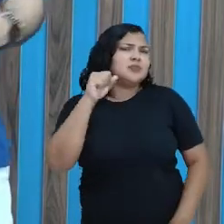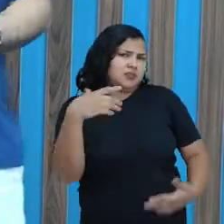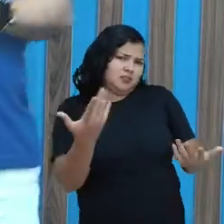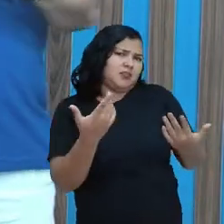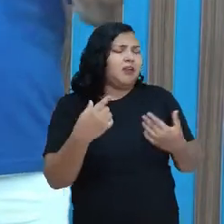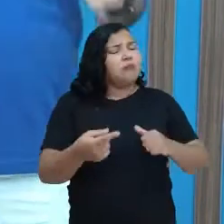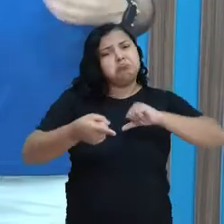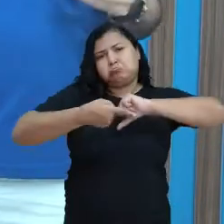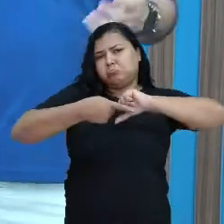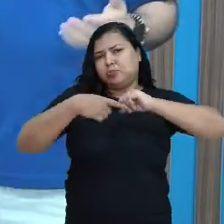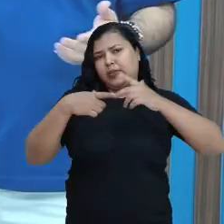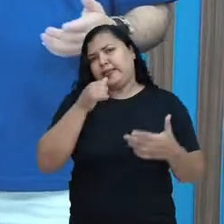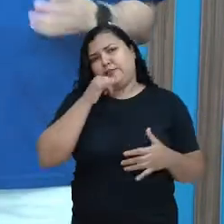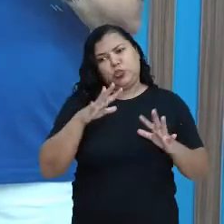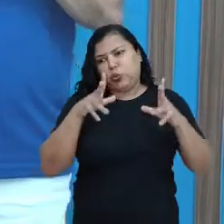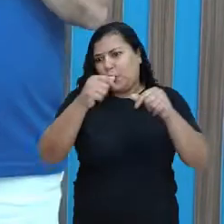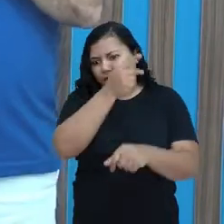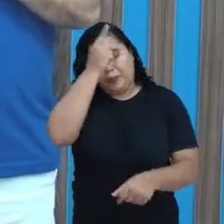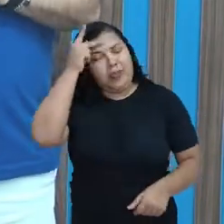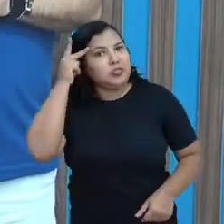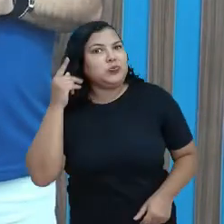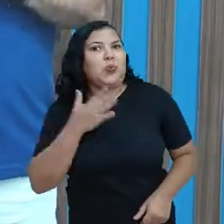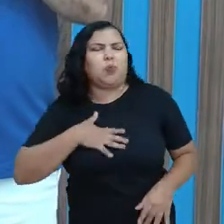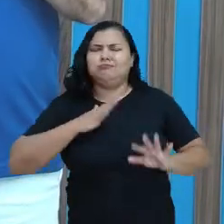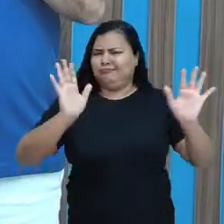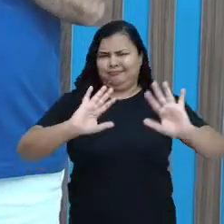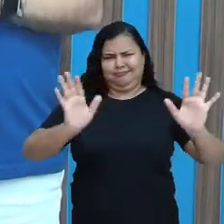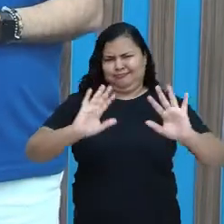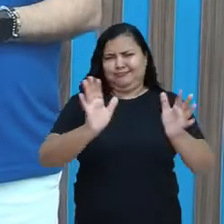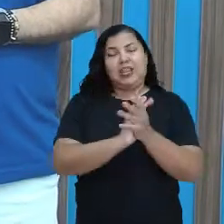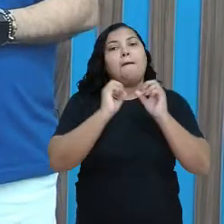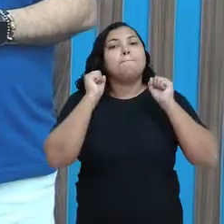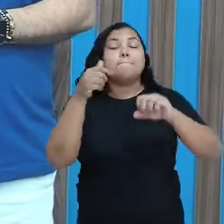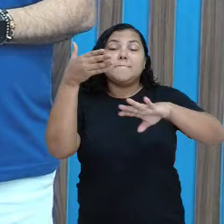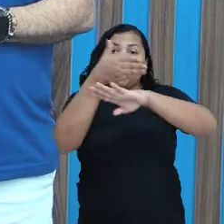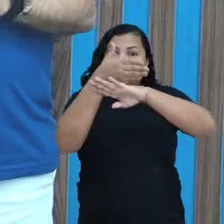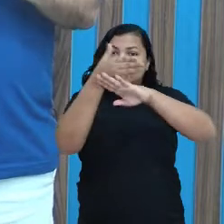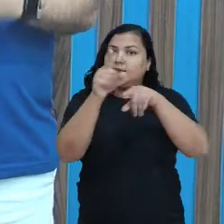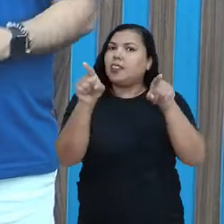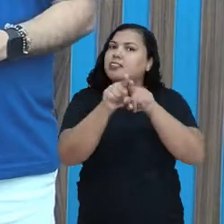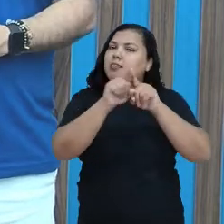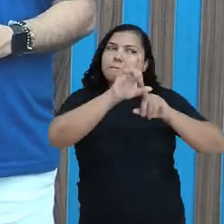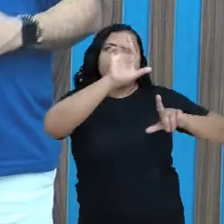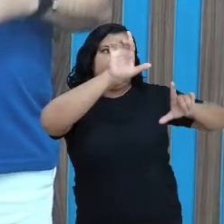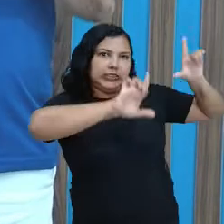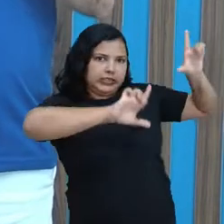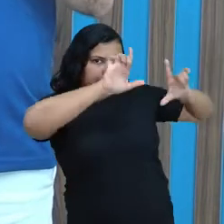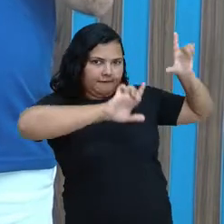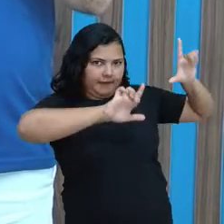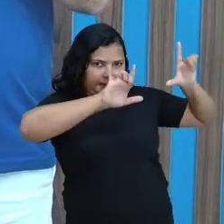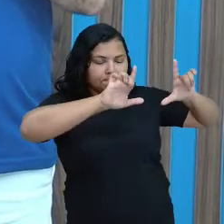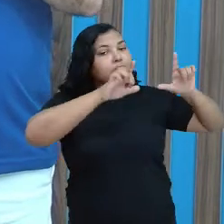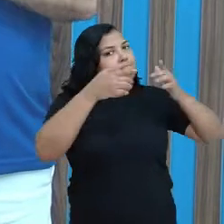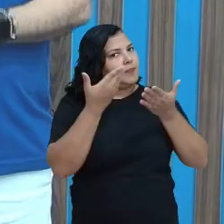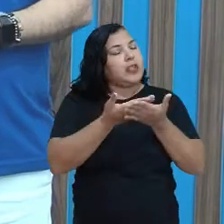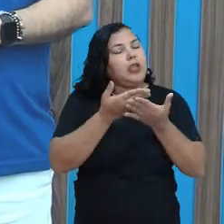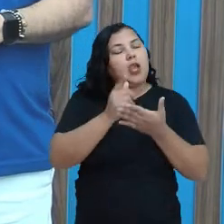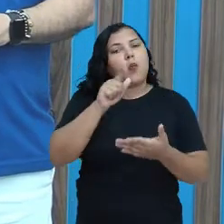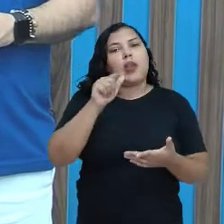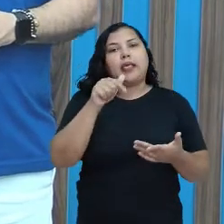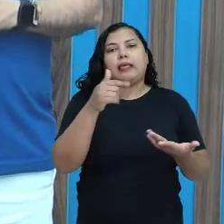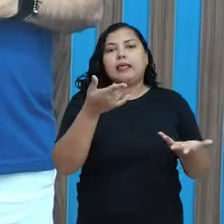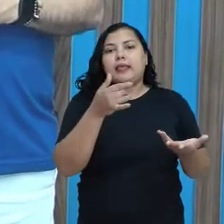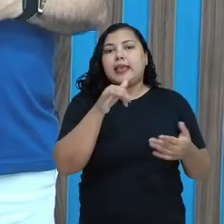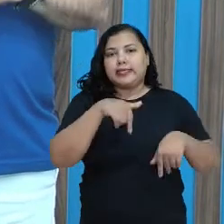professor? A gente não agrada a todo mundo, mas vejam, podem acessar pela TV, a aula é